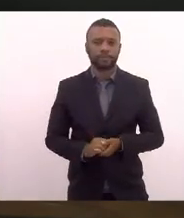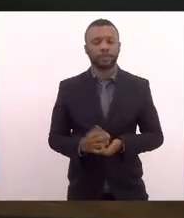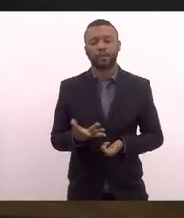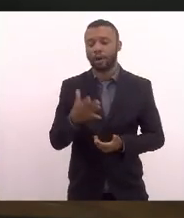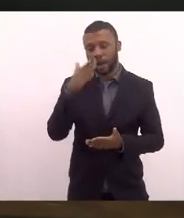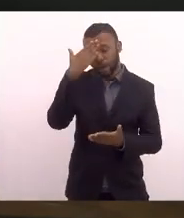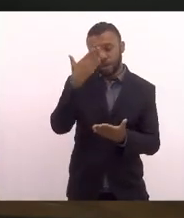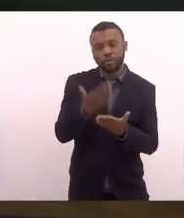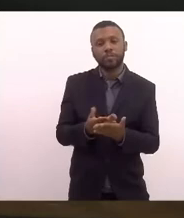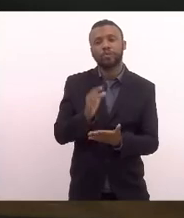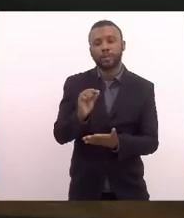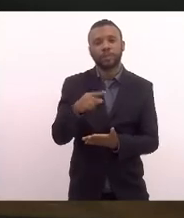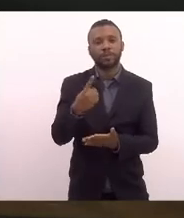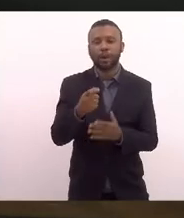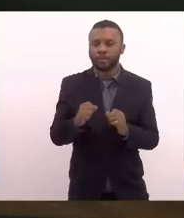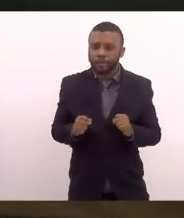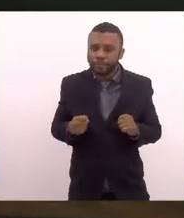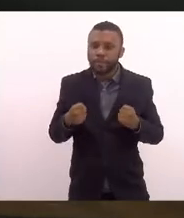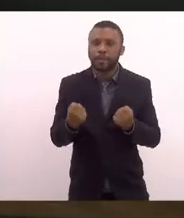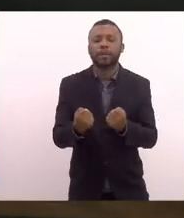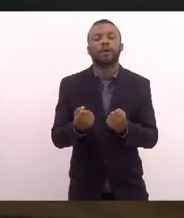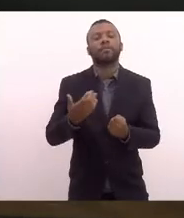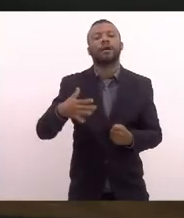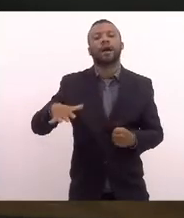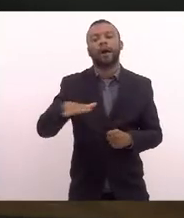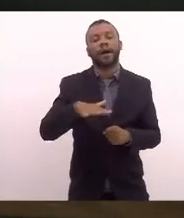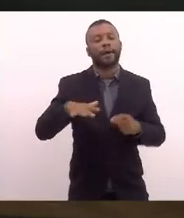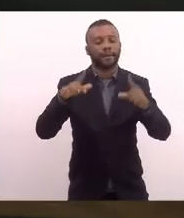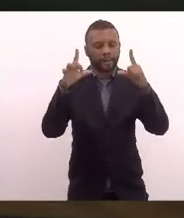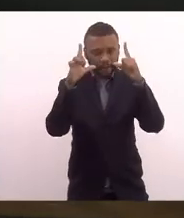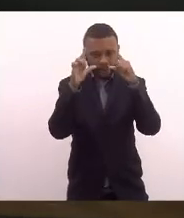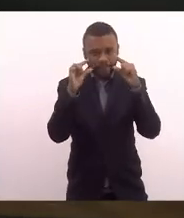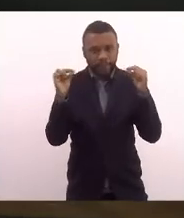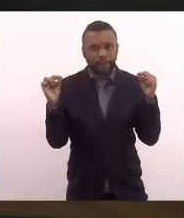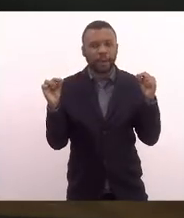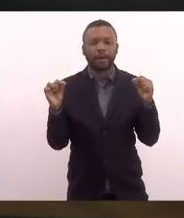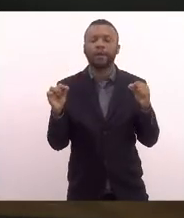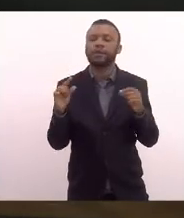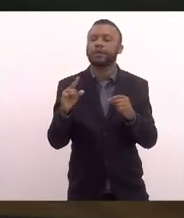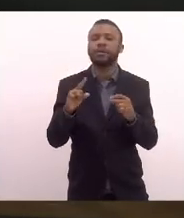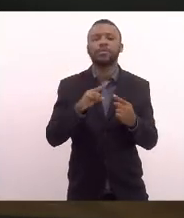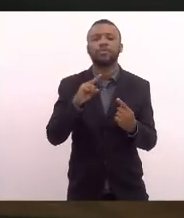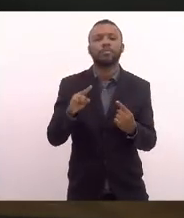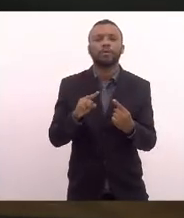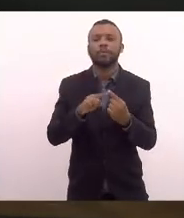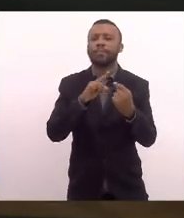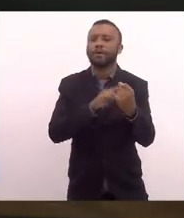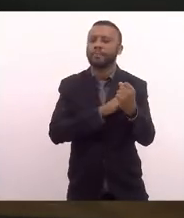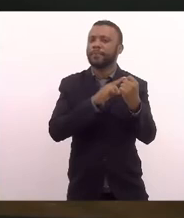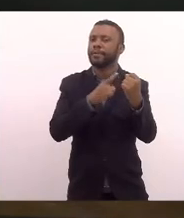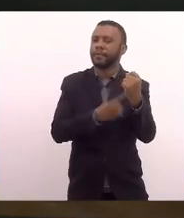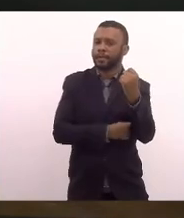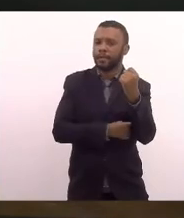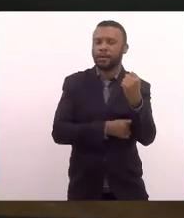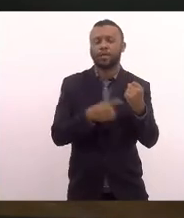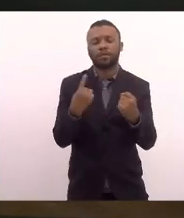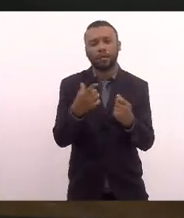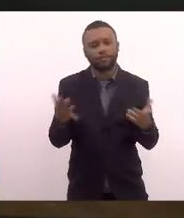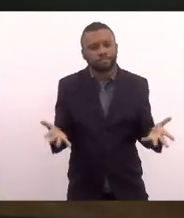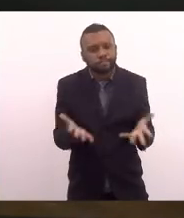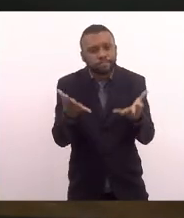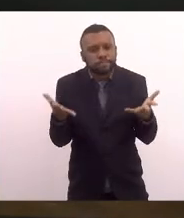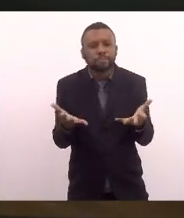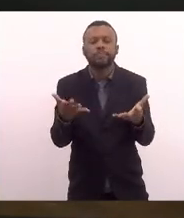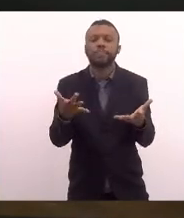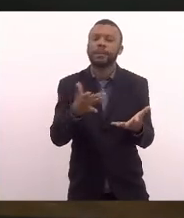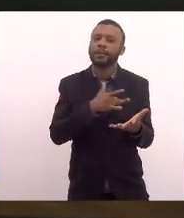está fortalecendo a enfermagem, e para fortalecer a enfermagem, tem que fortalecer a saúde, tem que